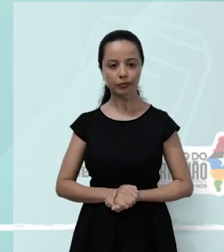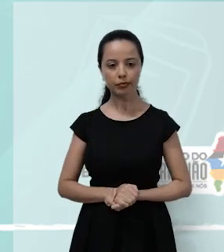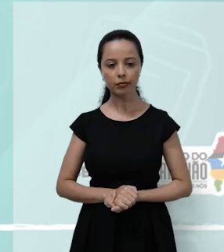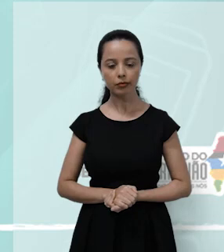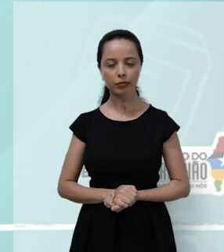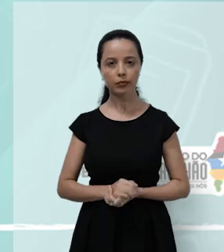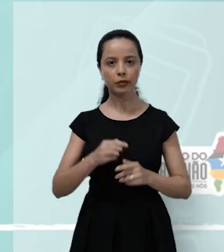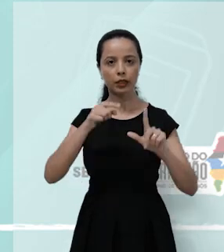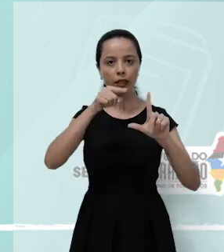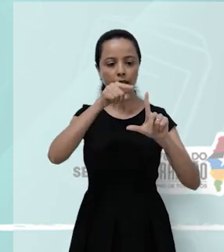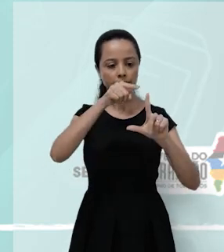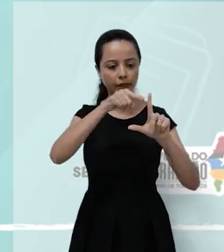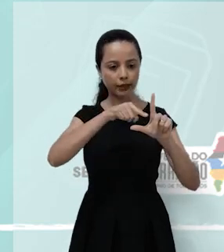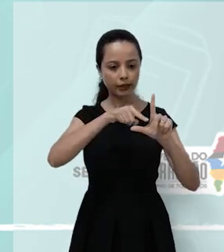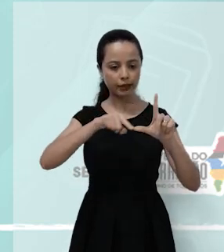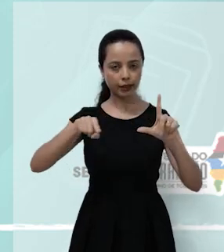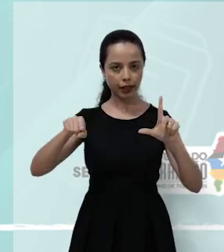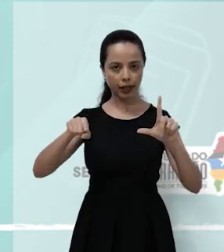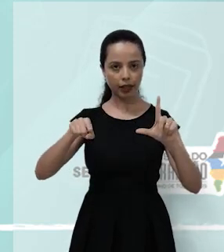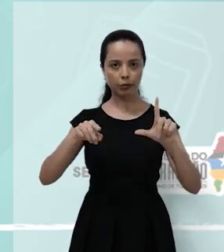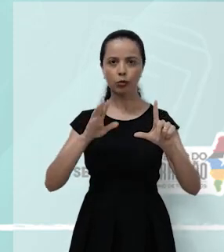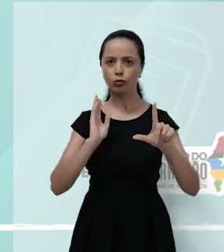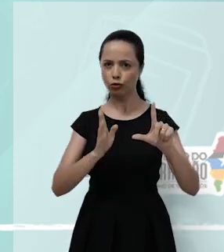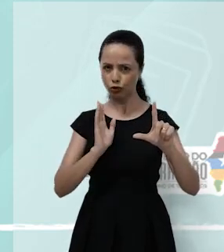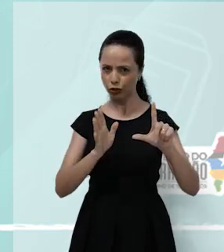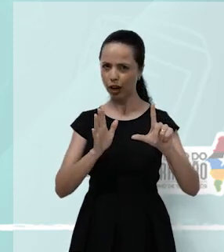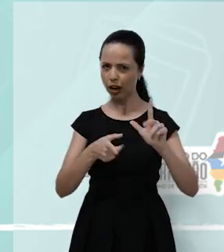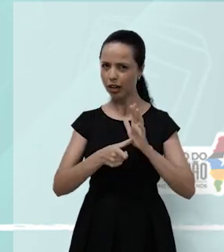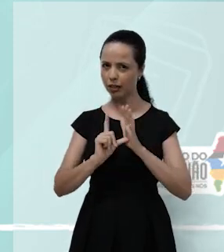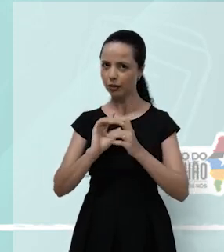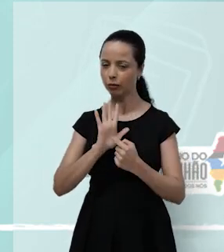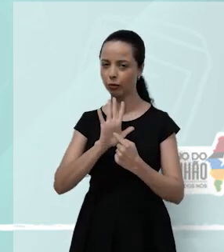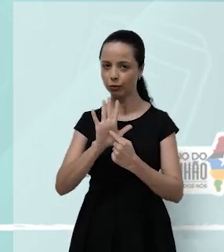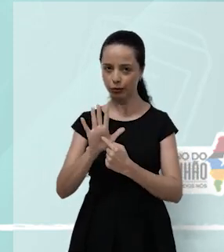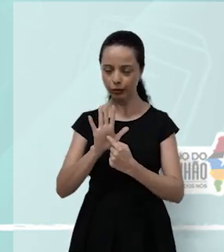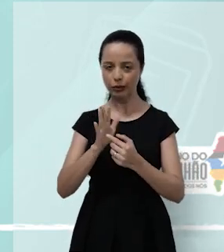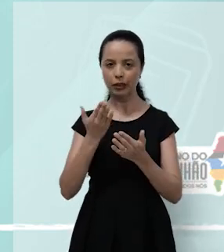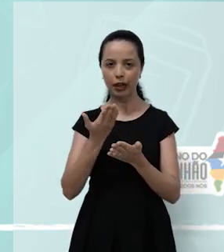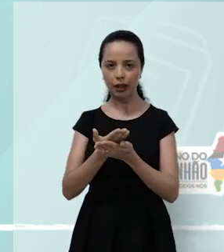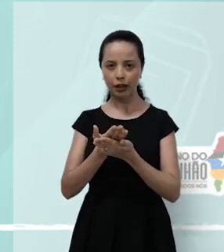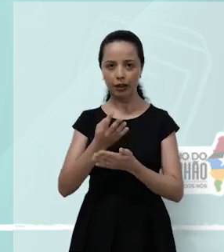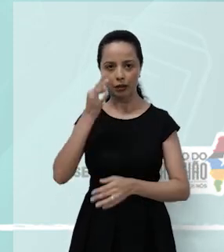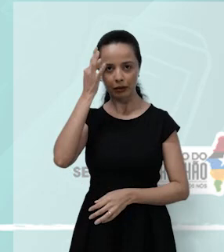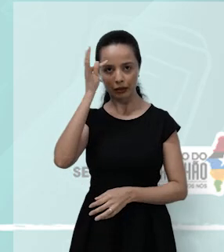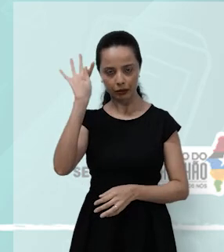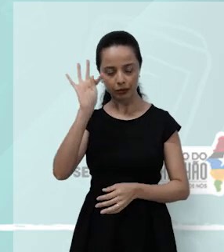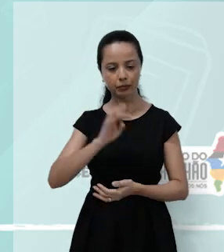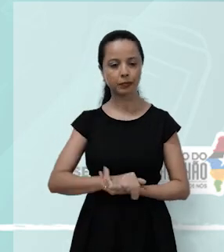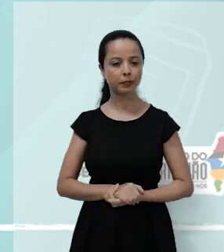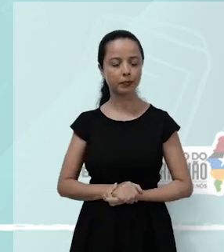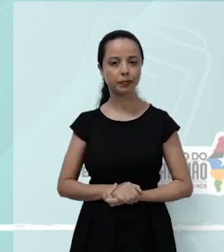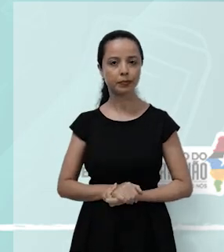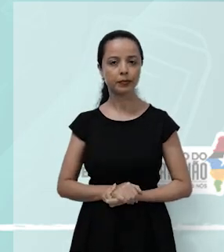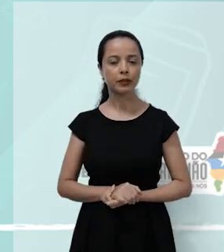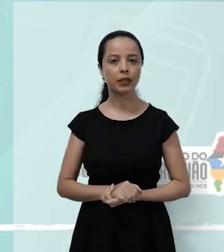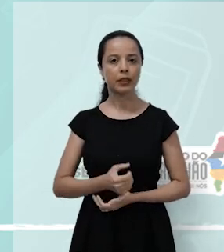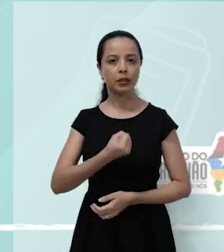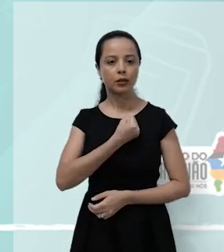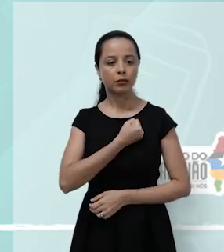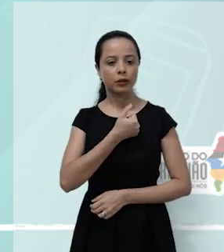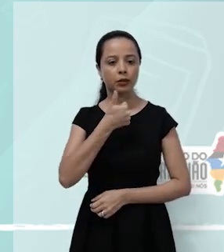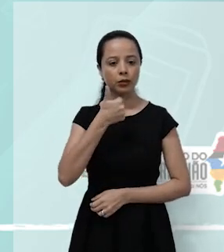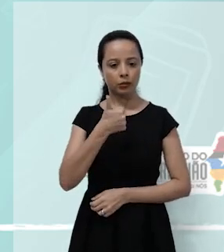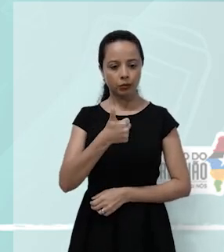gráfico clássico que eu já mostrei para vocês durante a nossa aula teórica. Esse gráfico aqui, ó, esse número 1,